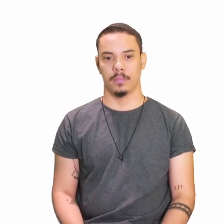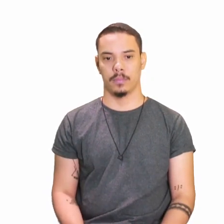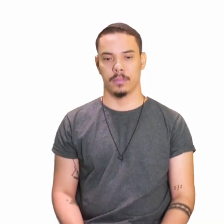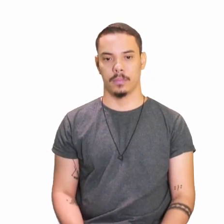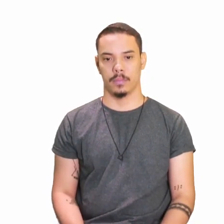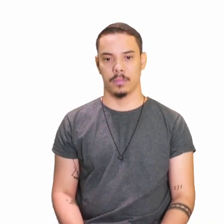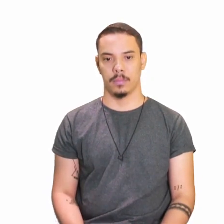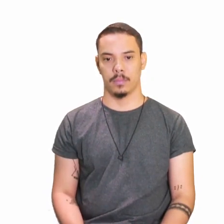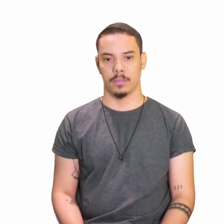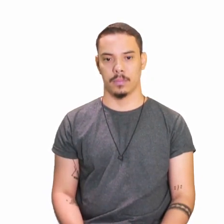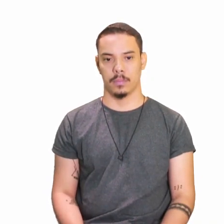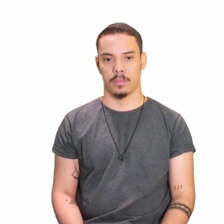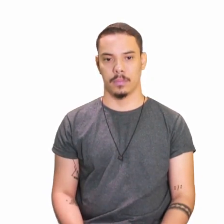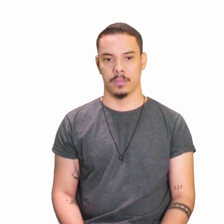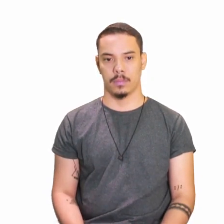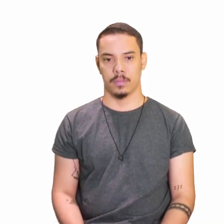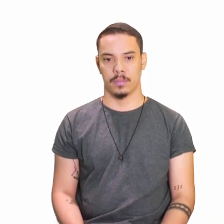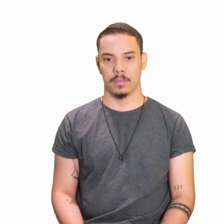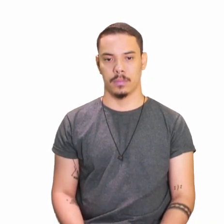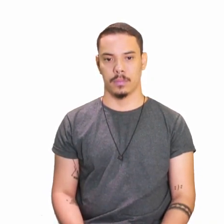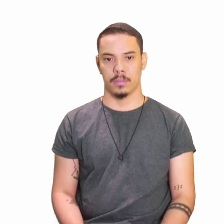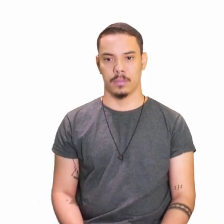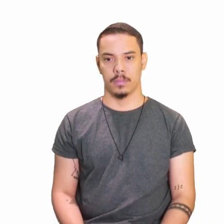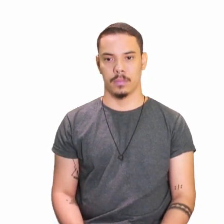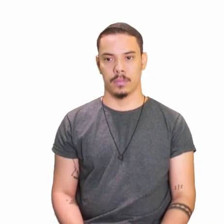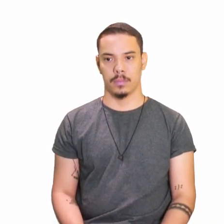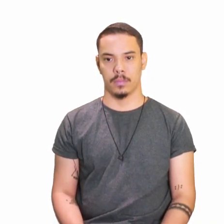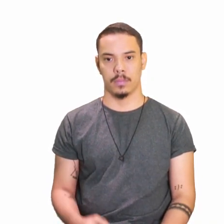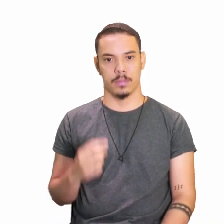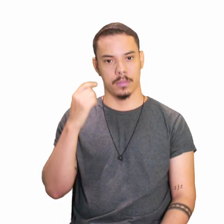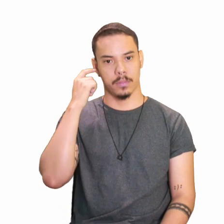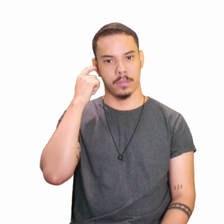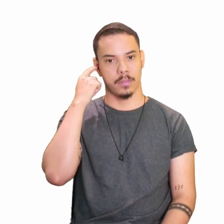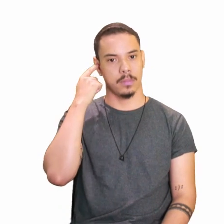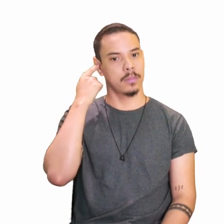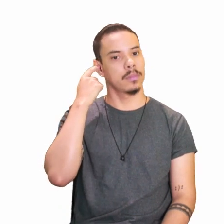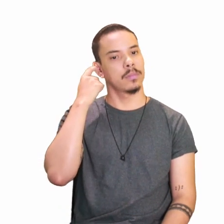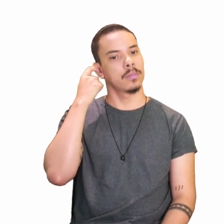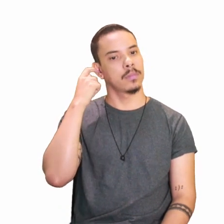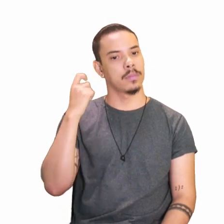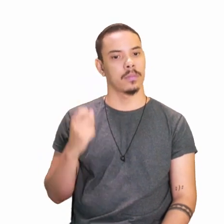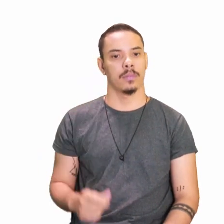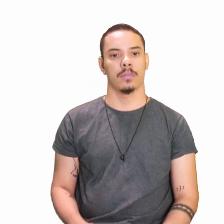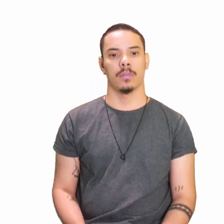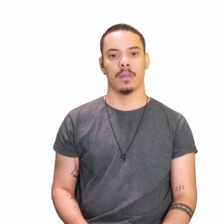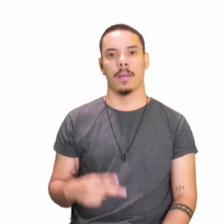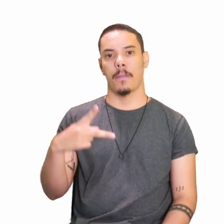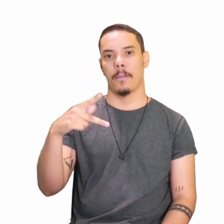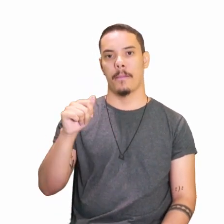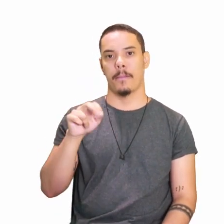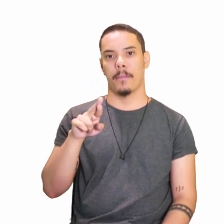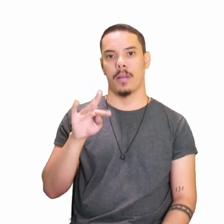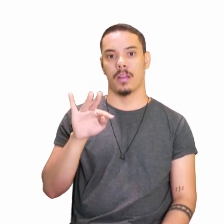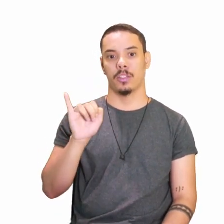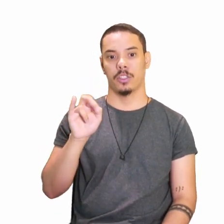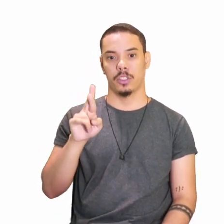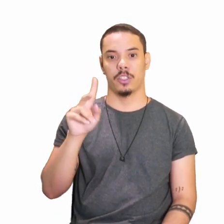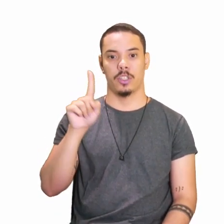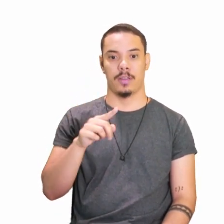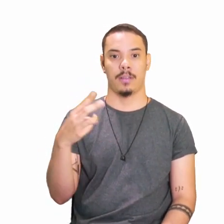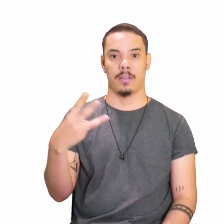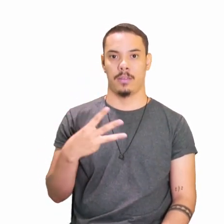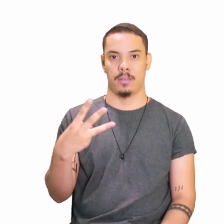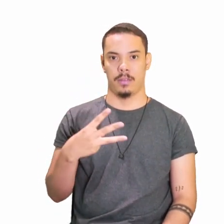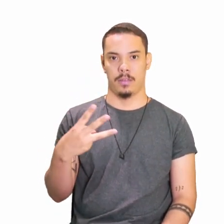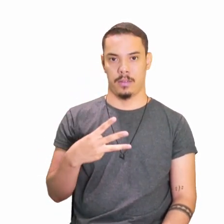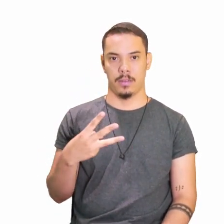o melhor eu parto é partir né terceira conjugação aqui tá bom amadia eu tô pegando da